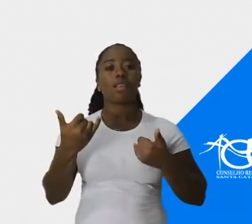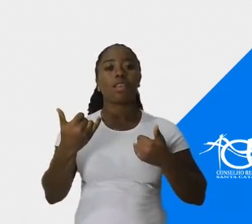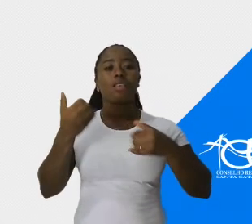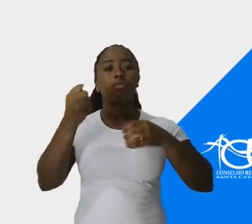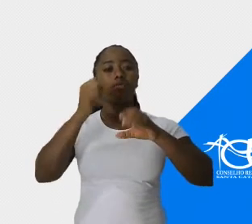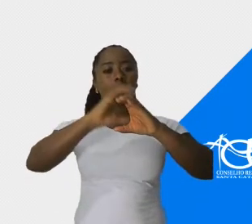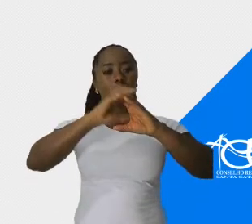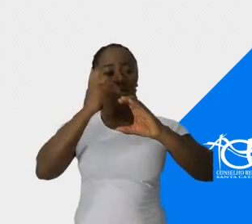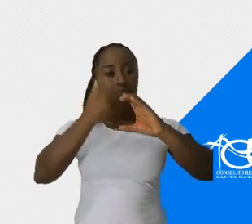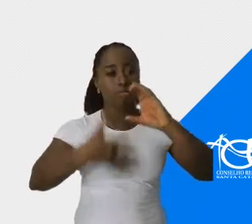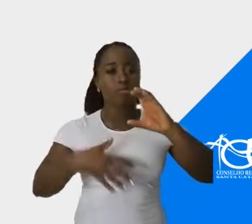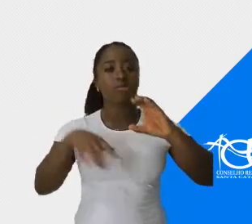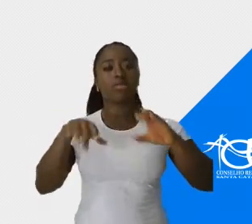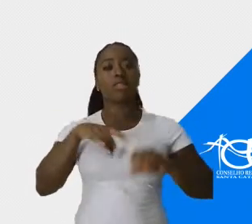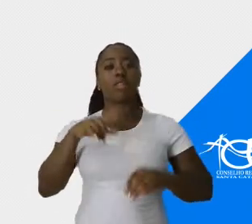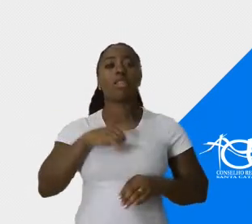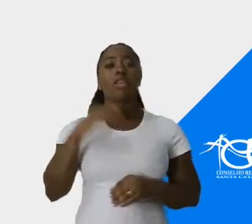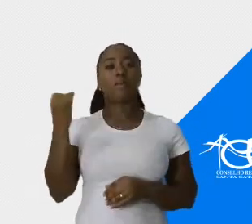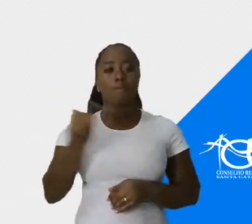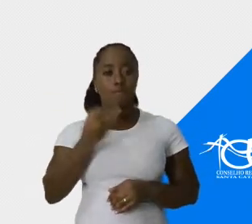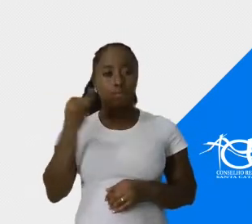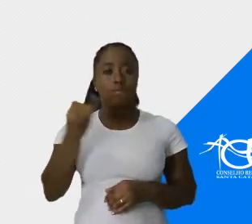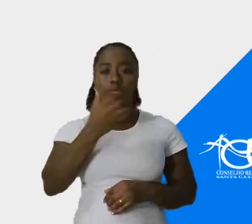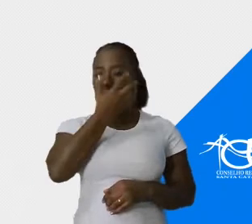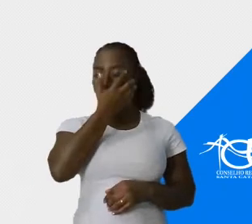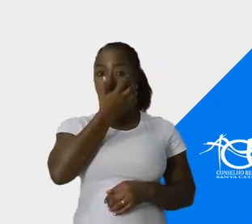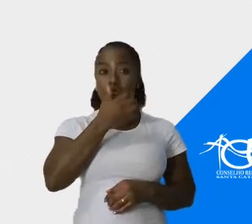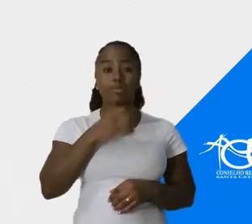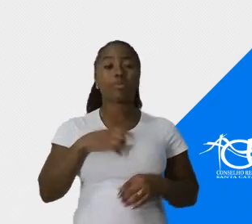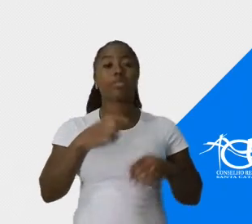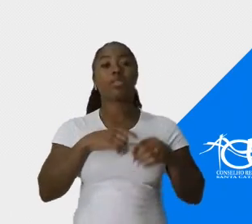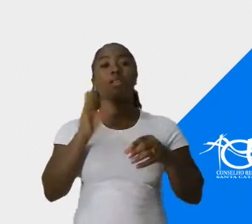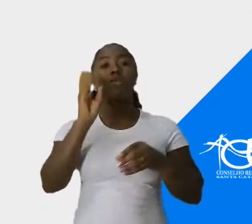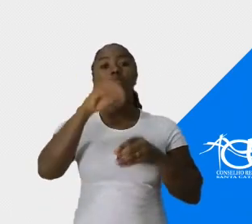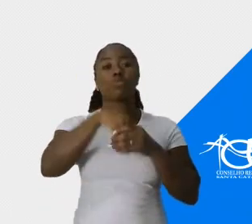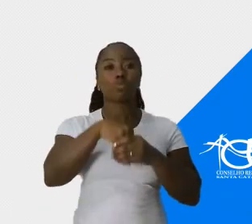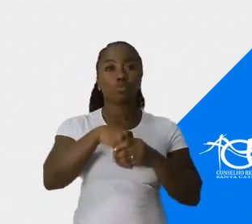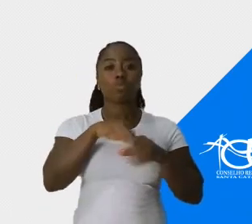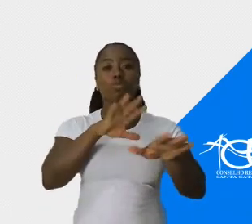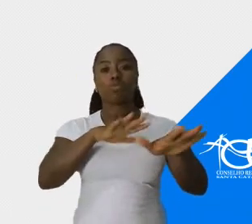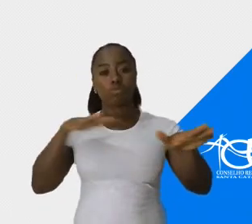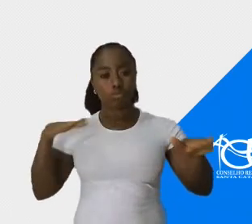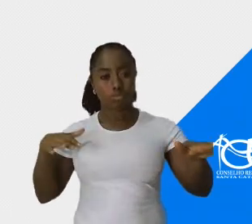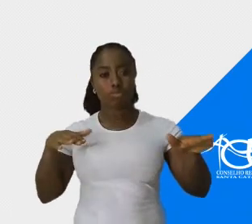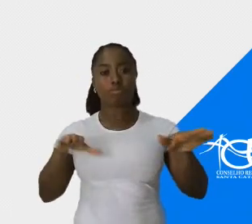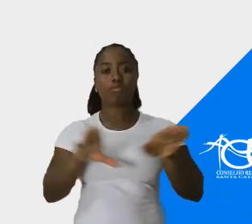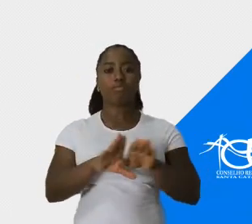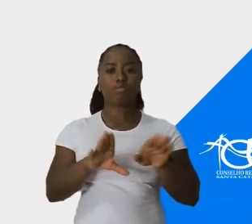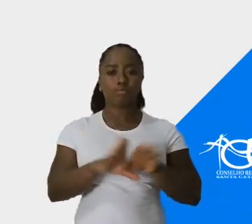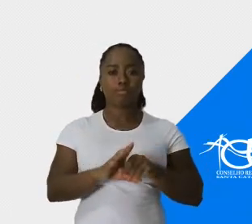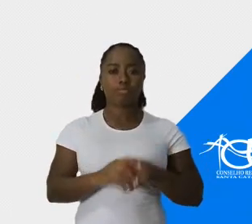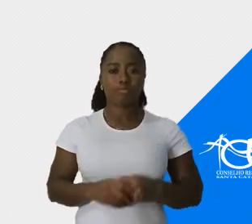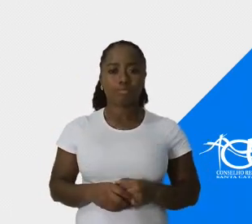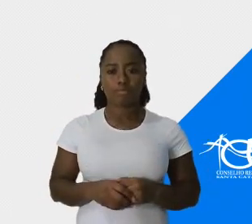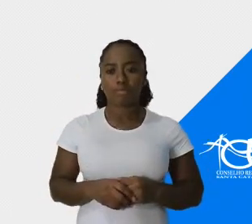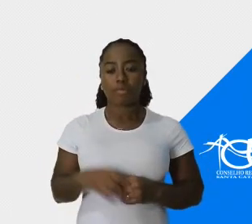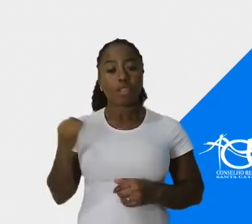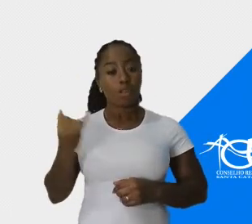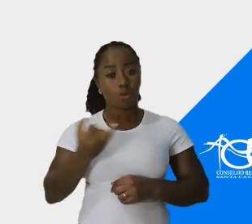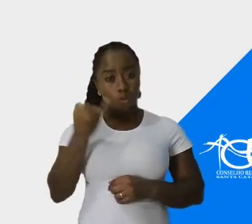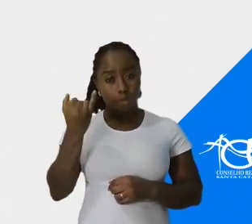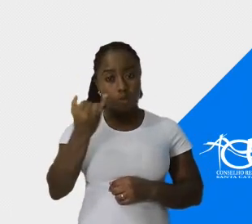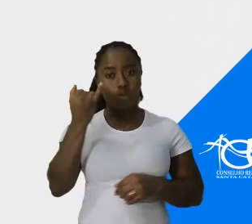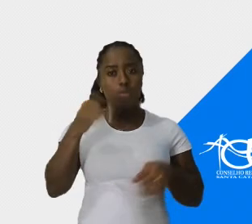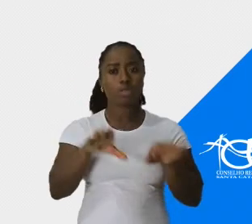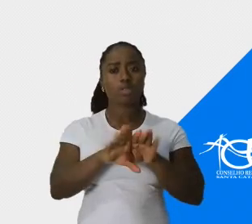no trânsito. Uma terceira característica que também já aprendemos, que deriva preocupações psicológicas muito importantes, é que o trânsito é